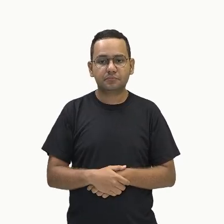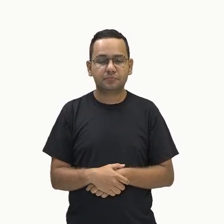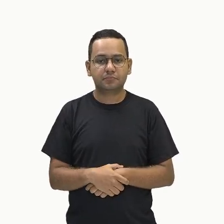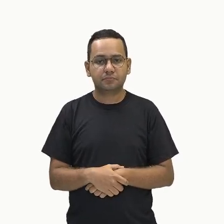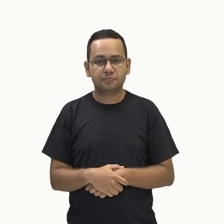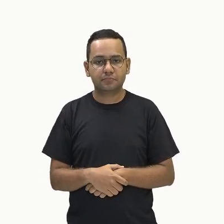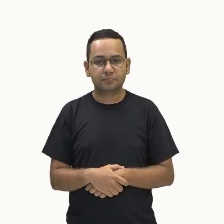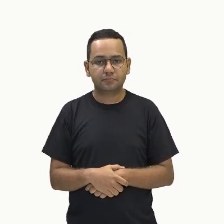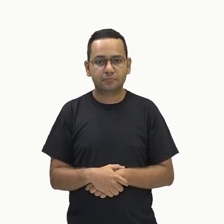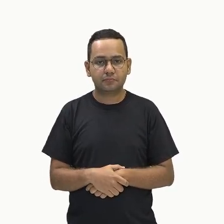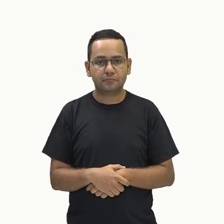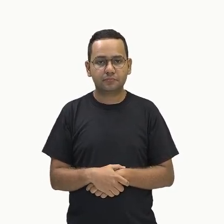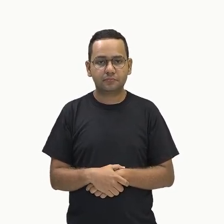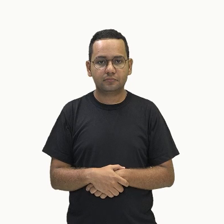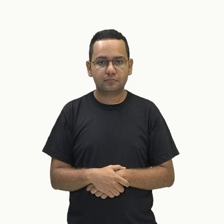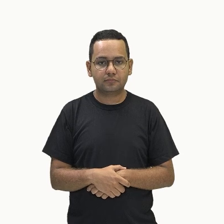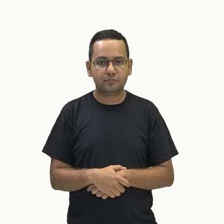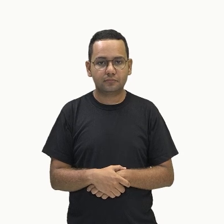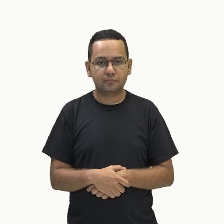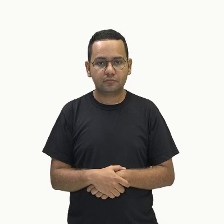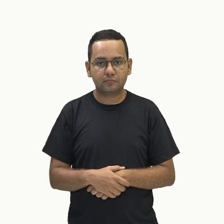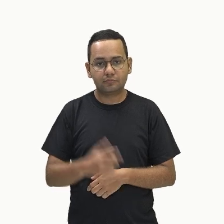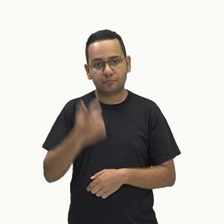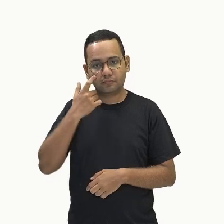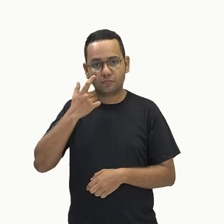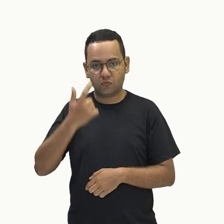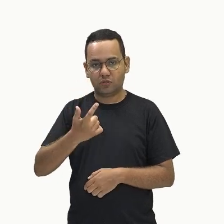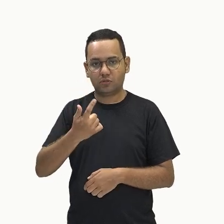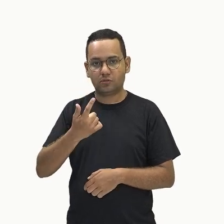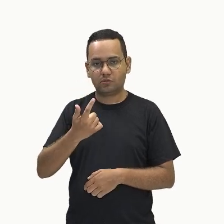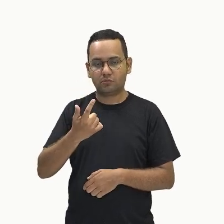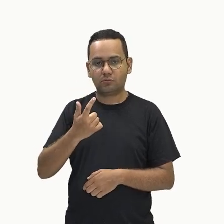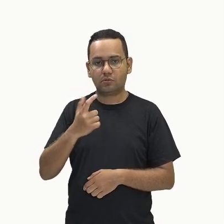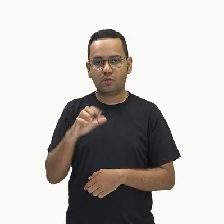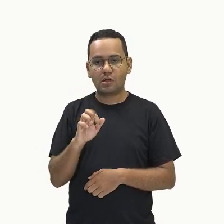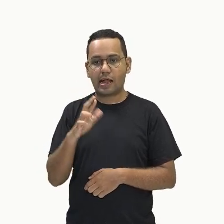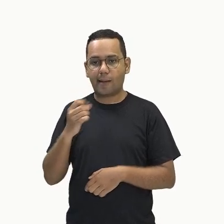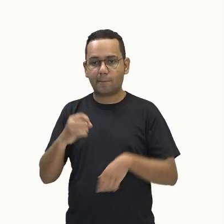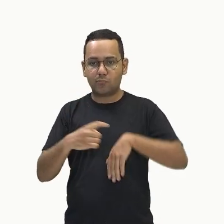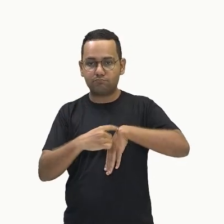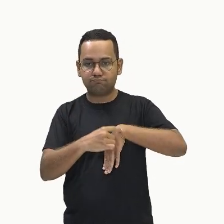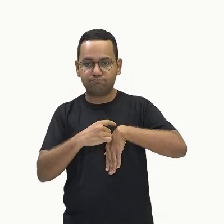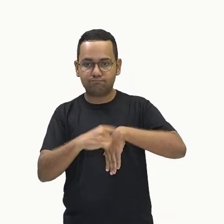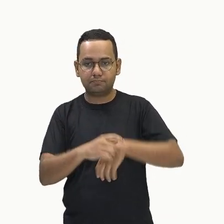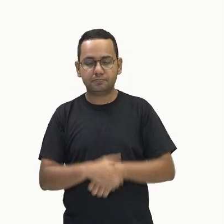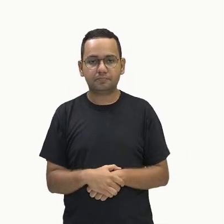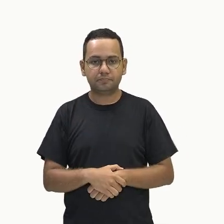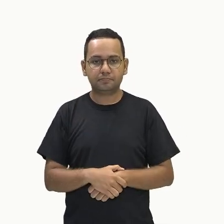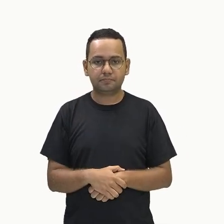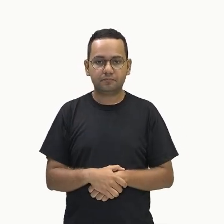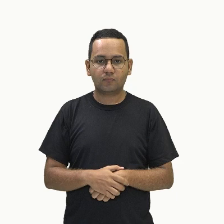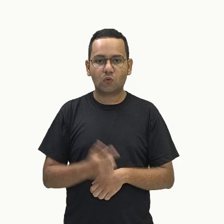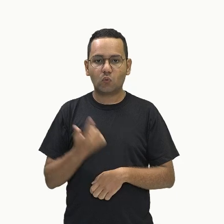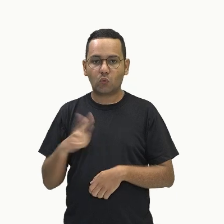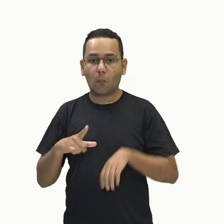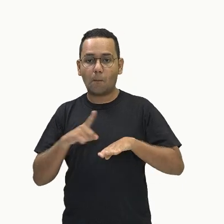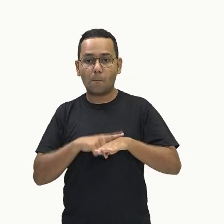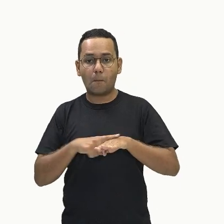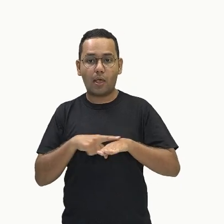do carpo, aqui exemplificado na mão, e os ossos do pé,